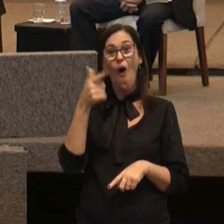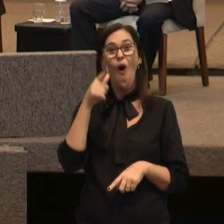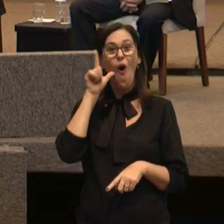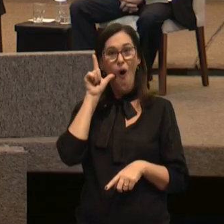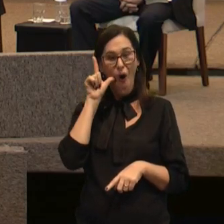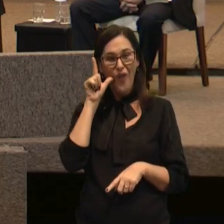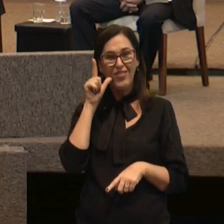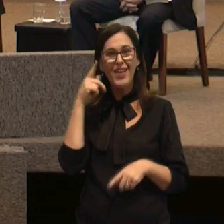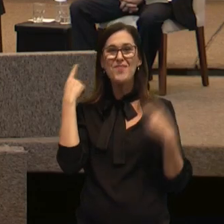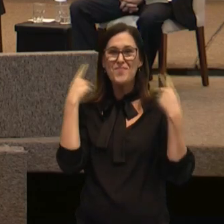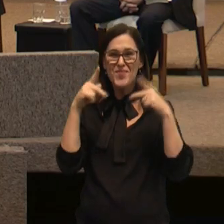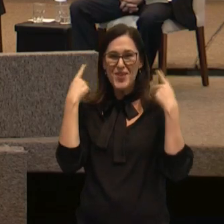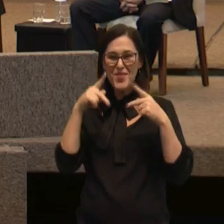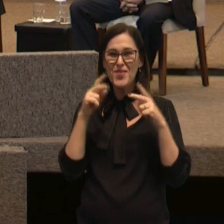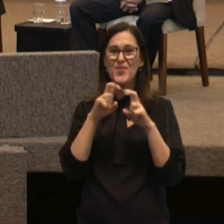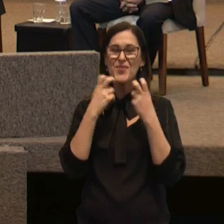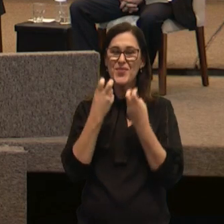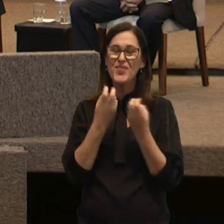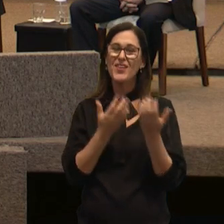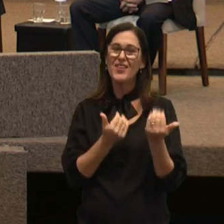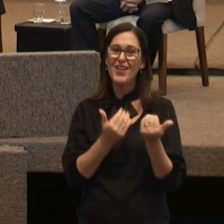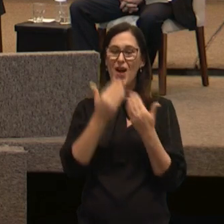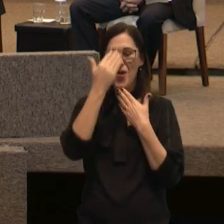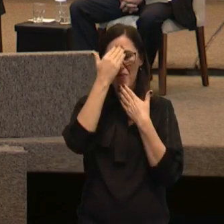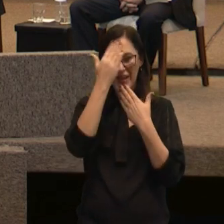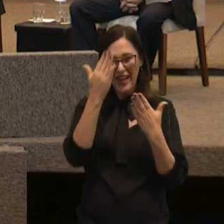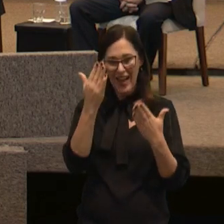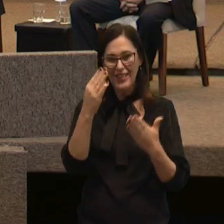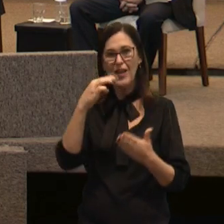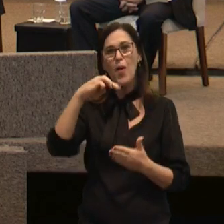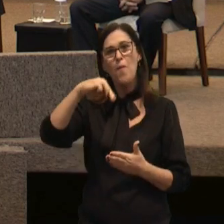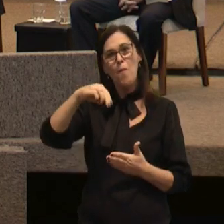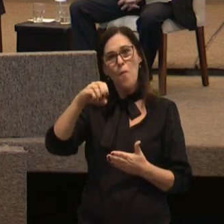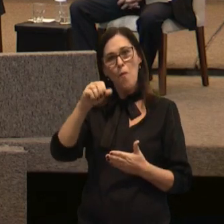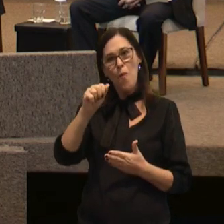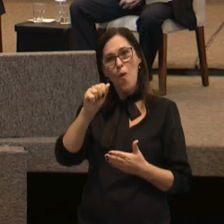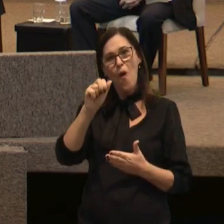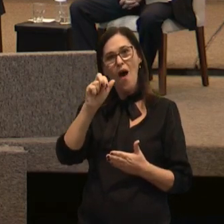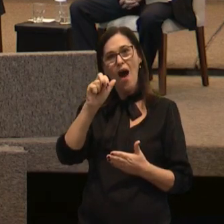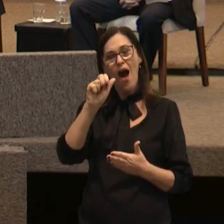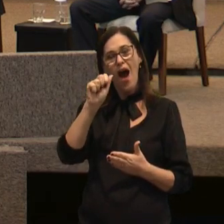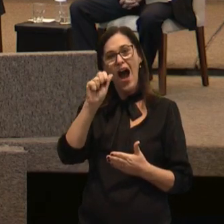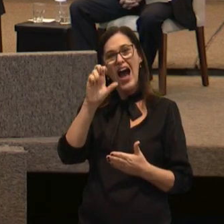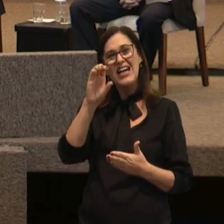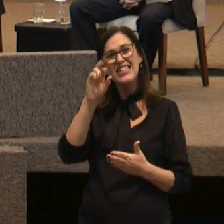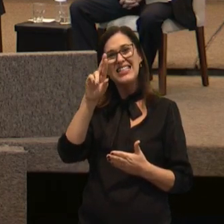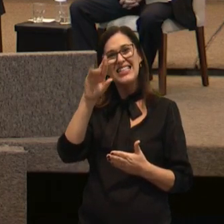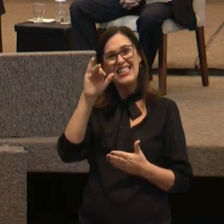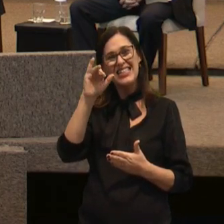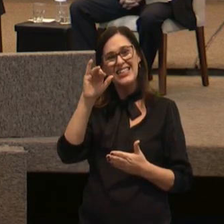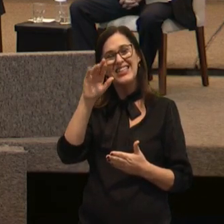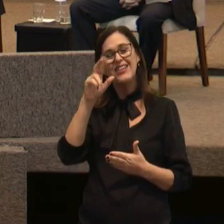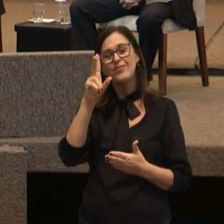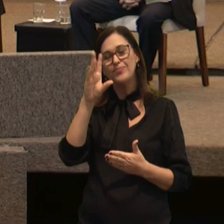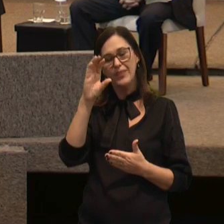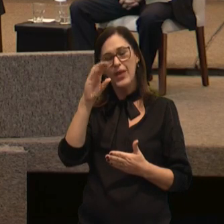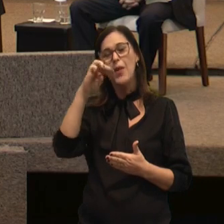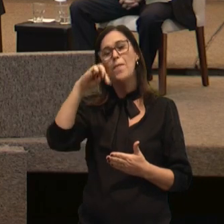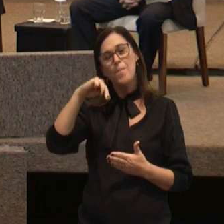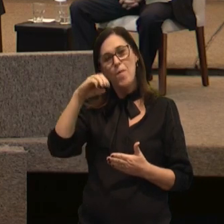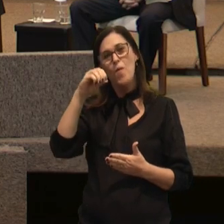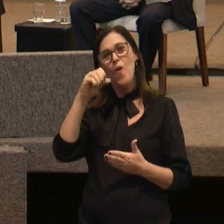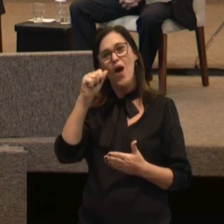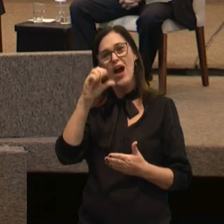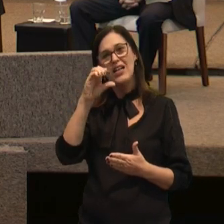culto da juventude, né, pastor Francisco? Obrigado ao irmão Moacir também, pela sua presença, diácono, não sei